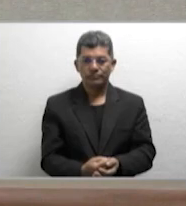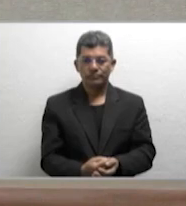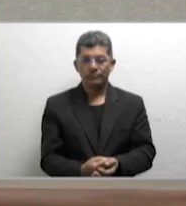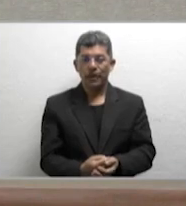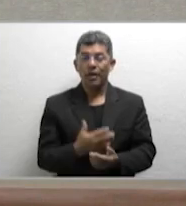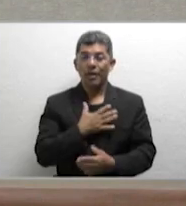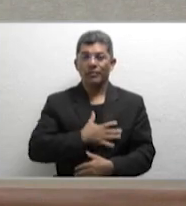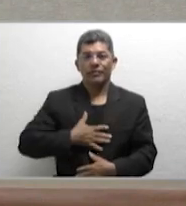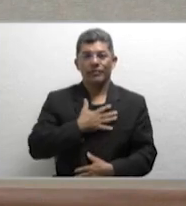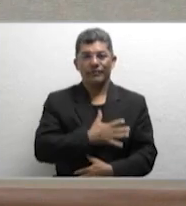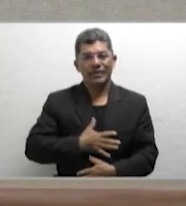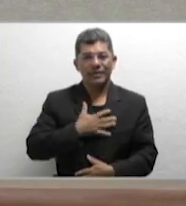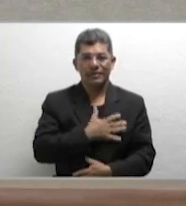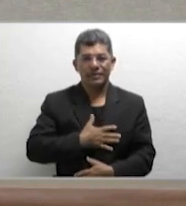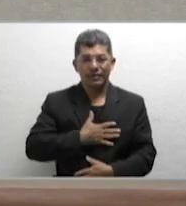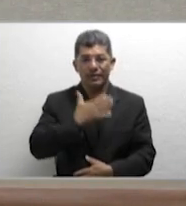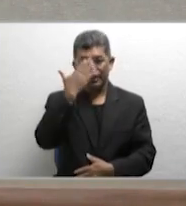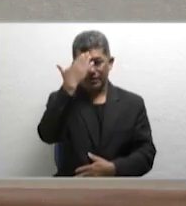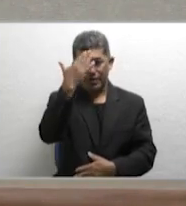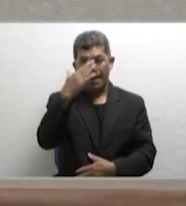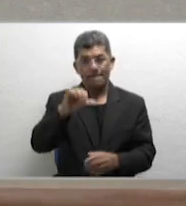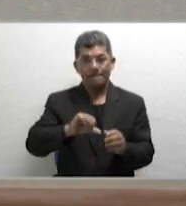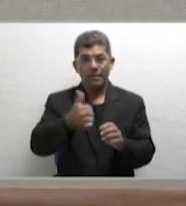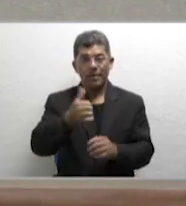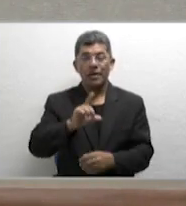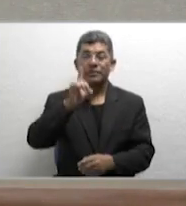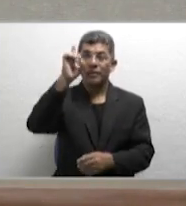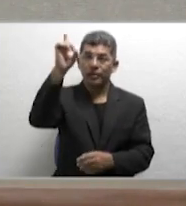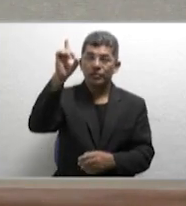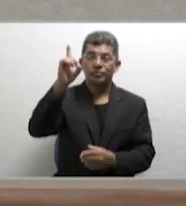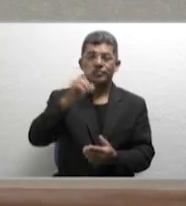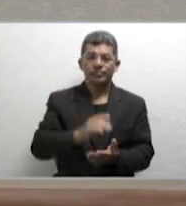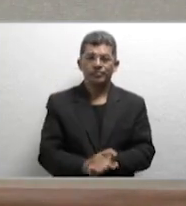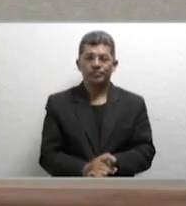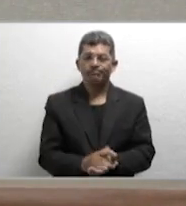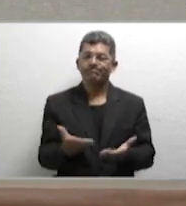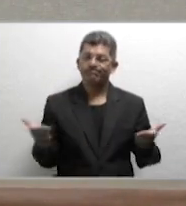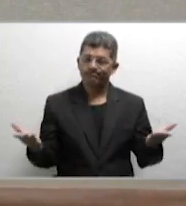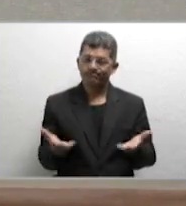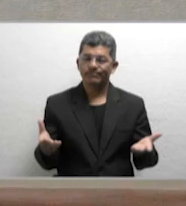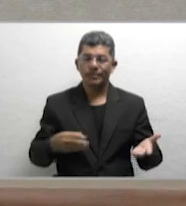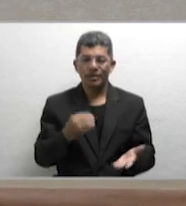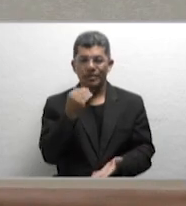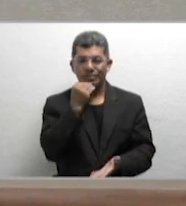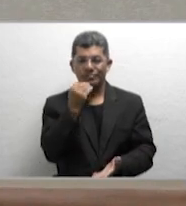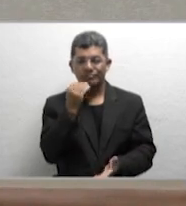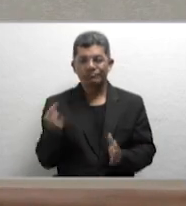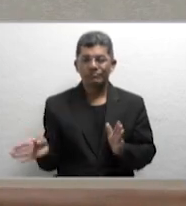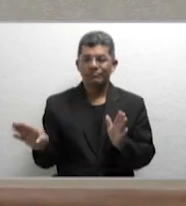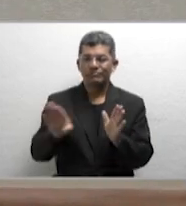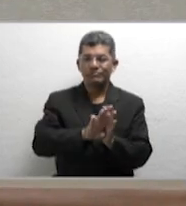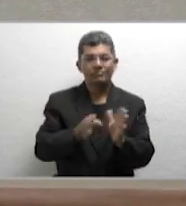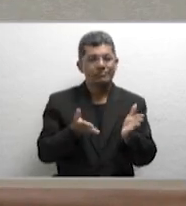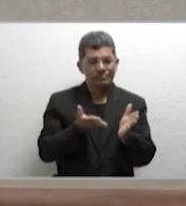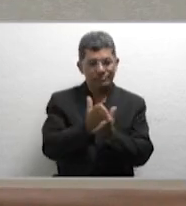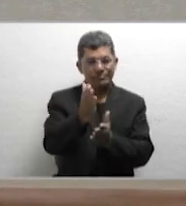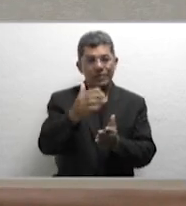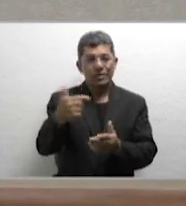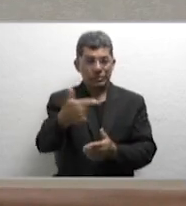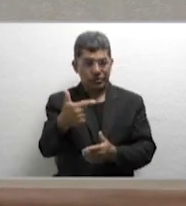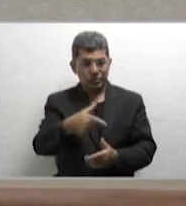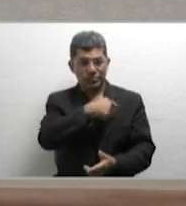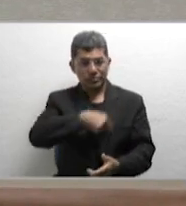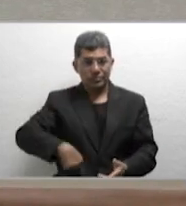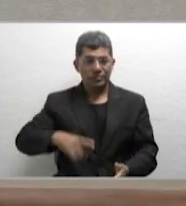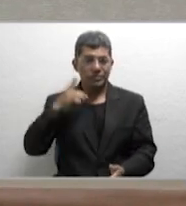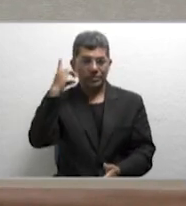Muito feliz e quero agradecer primeiramente a Deus pela oportunidade de estar aqui nessa casa novamente, no segundo mandato de